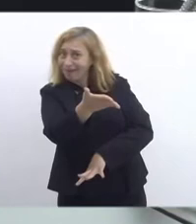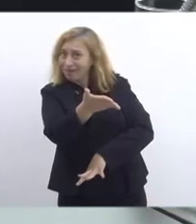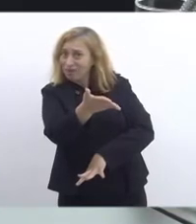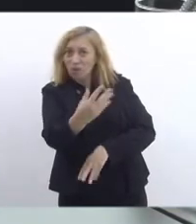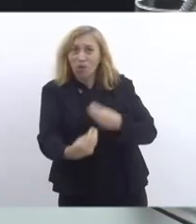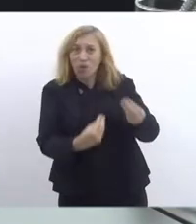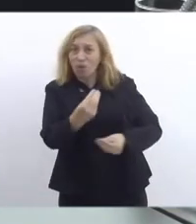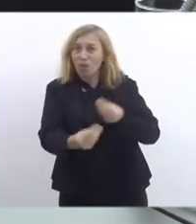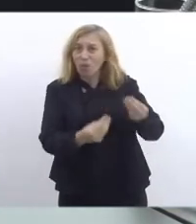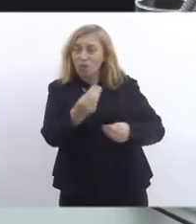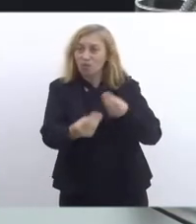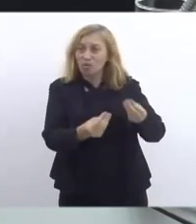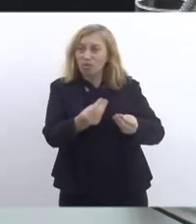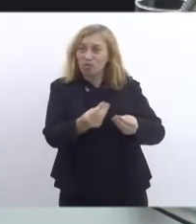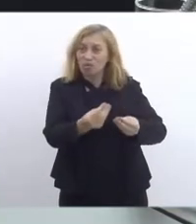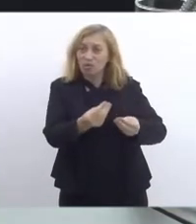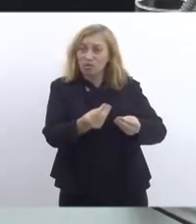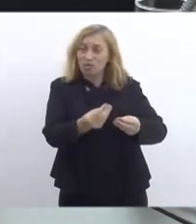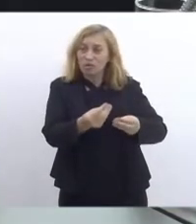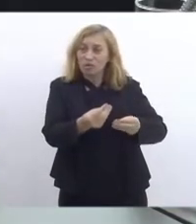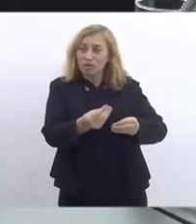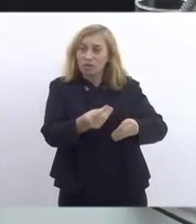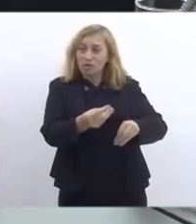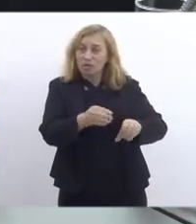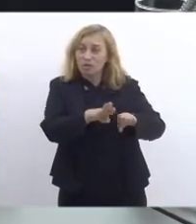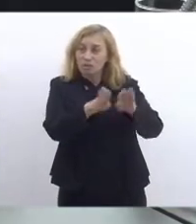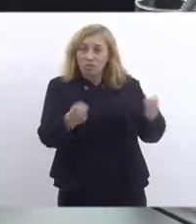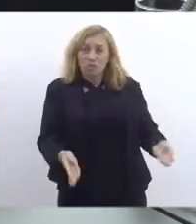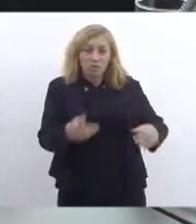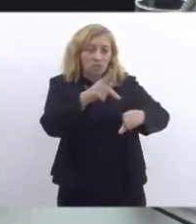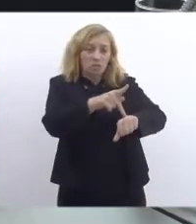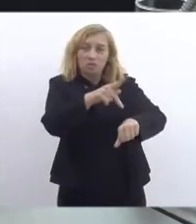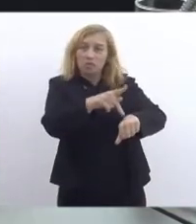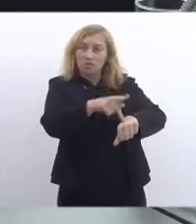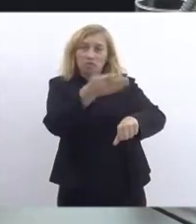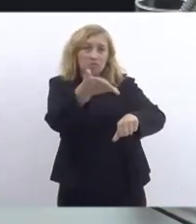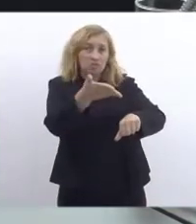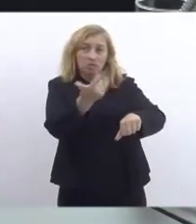é o patrimônio, uma gruta? Uma gruta, se não existir fisicamente, não tem gruta.